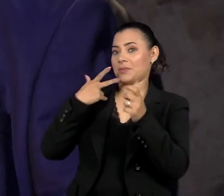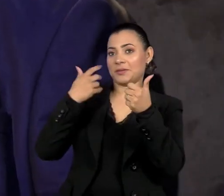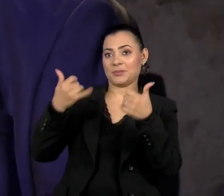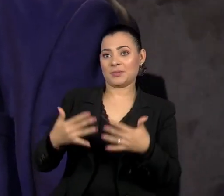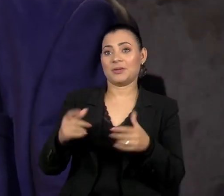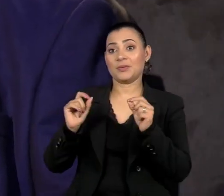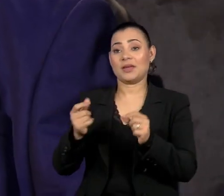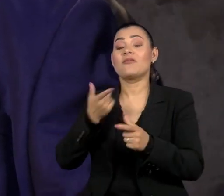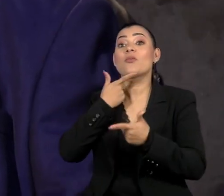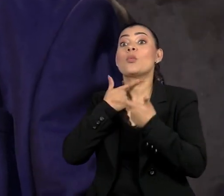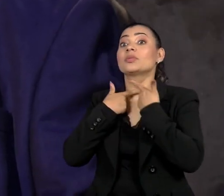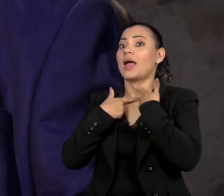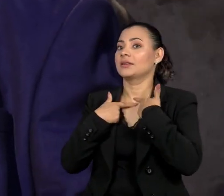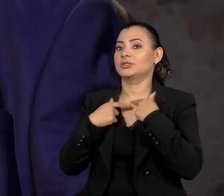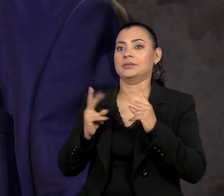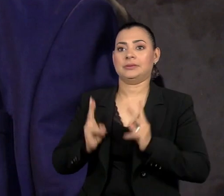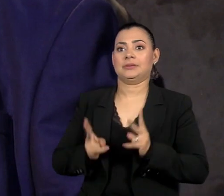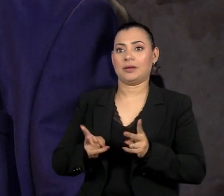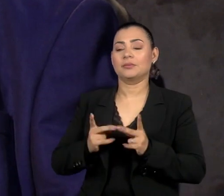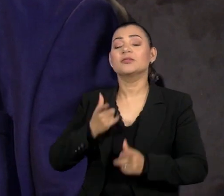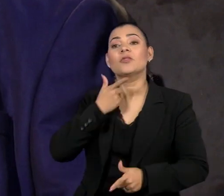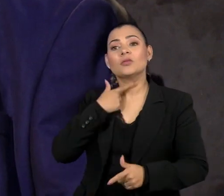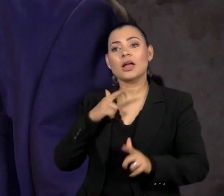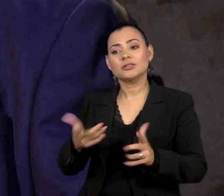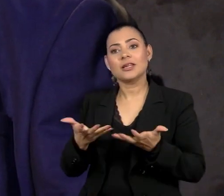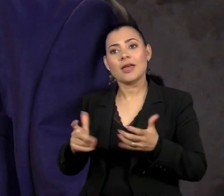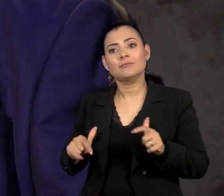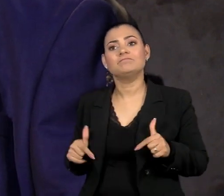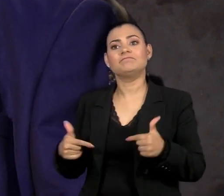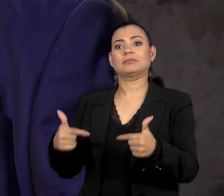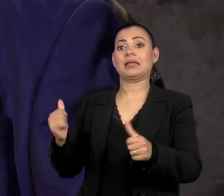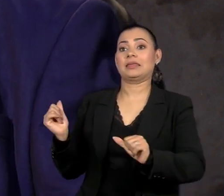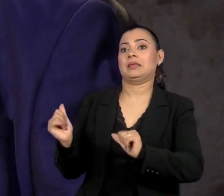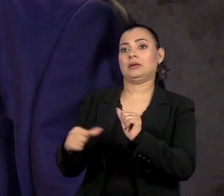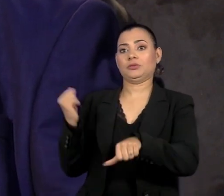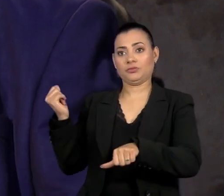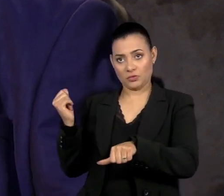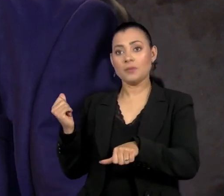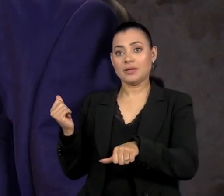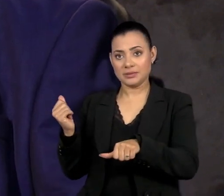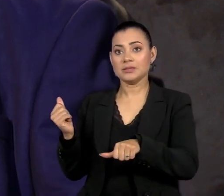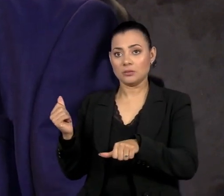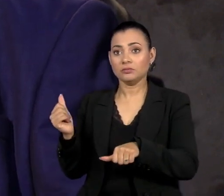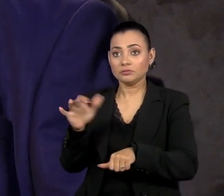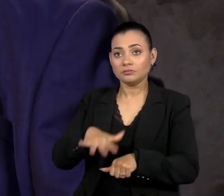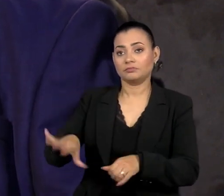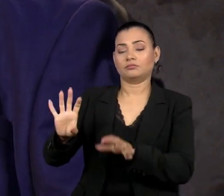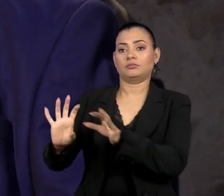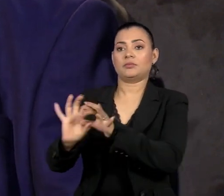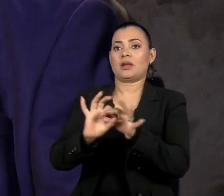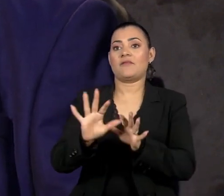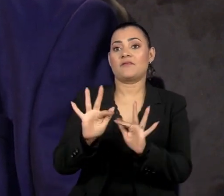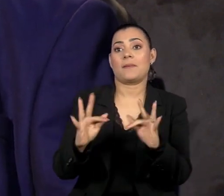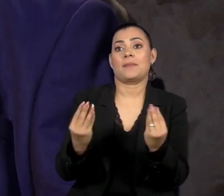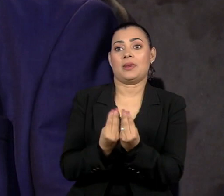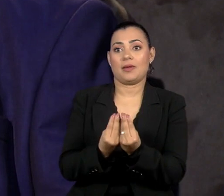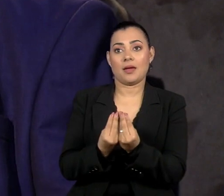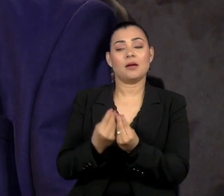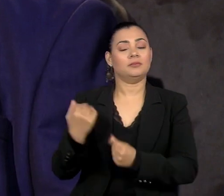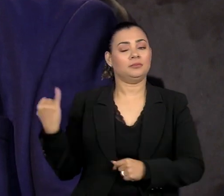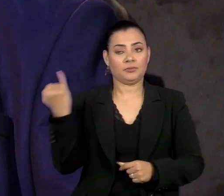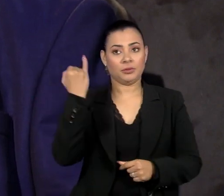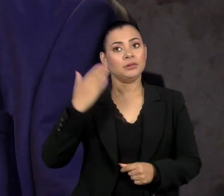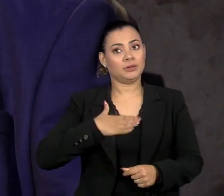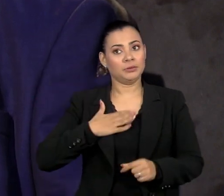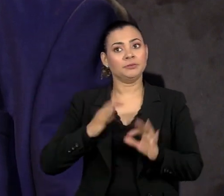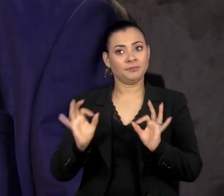o querer, e o querer fazer a transformação de todo o contexto familiar, eu acho que foi